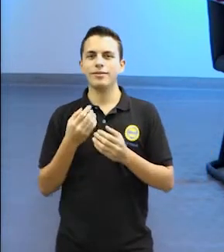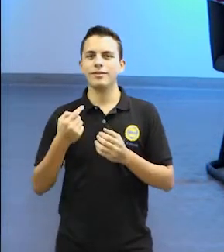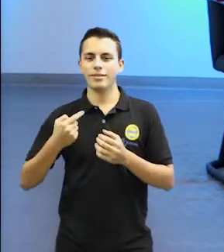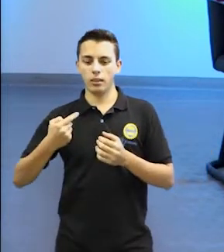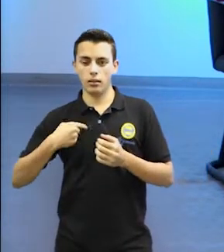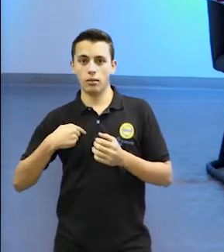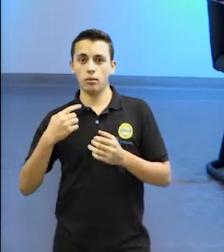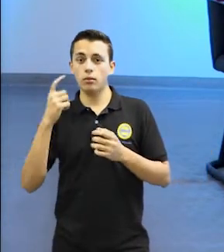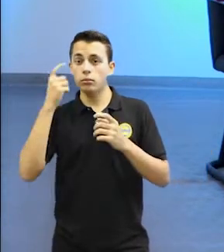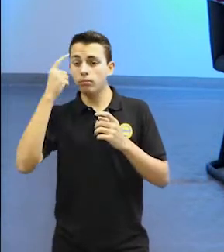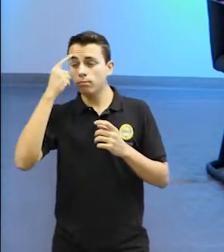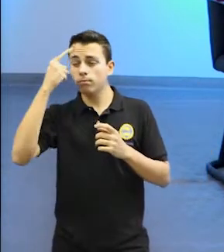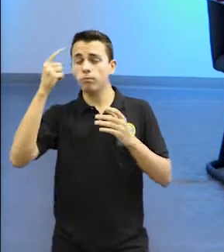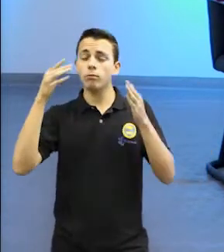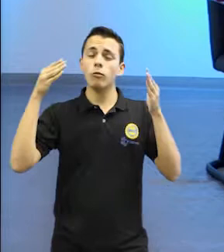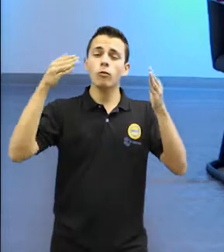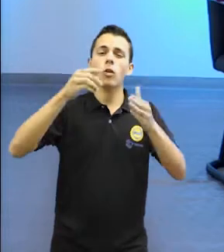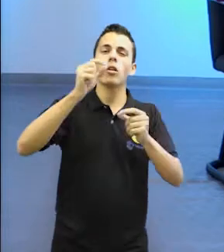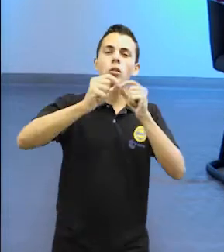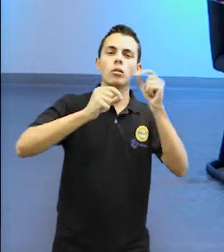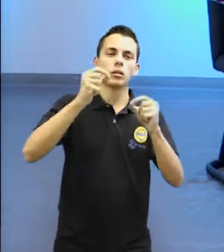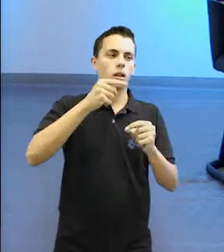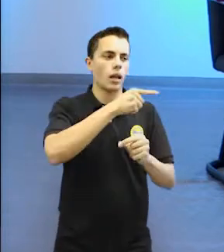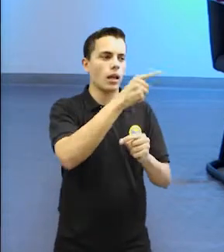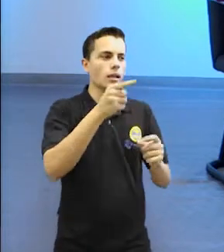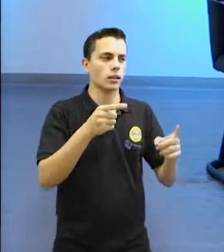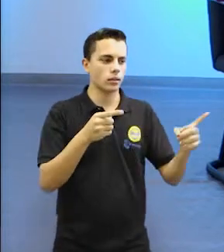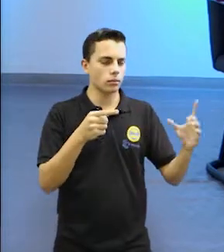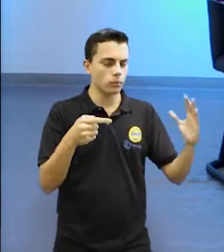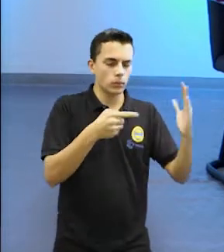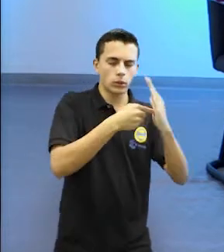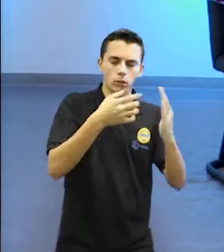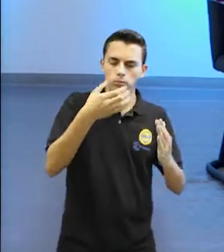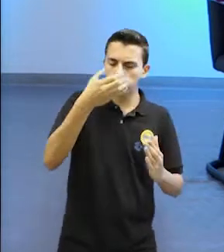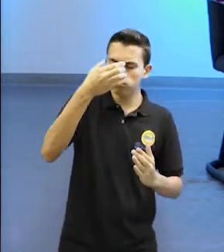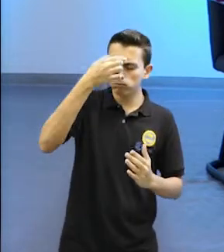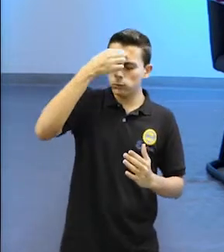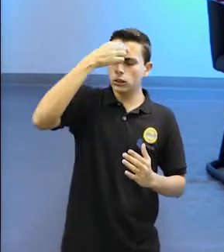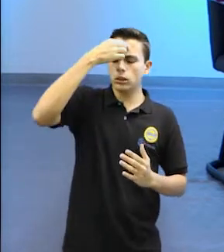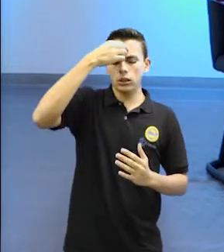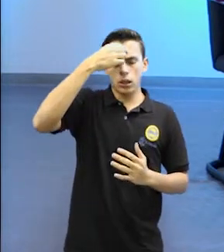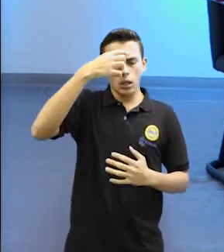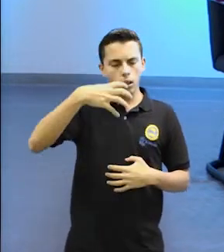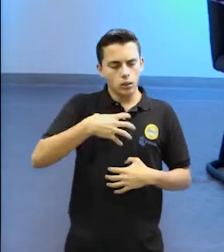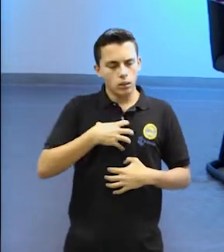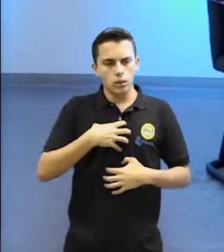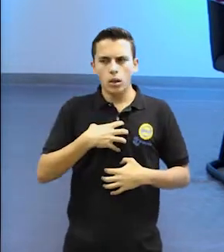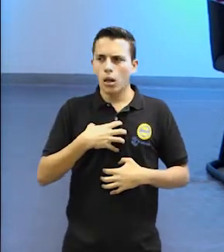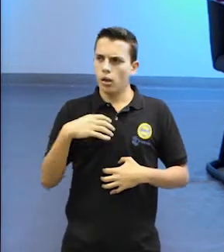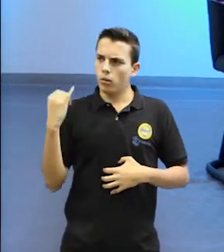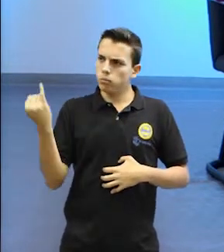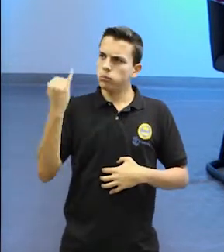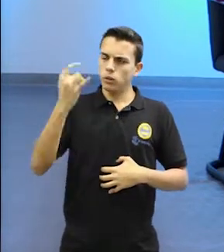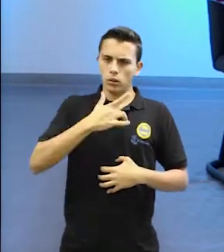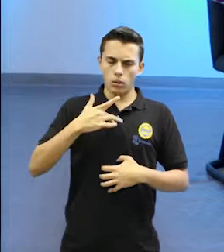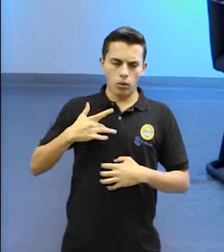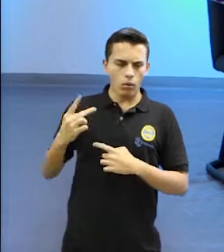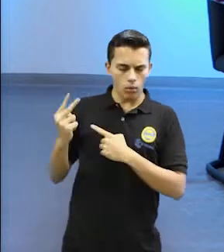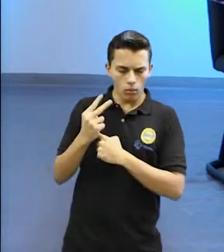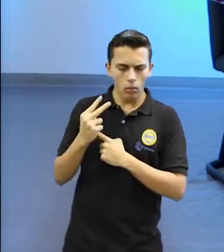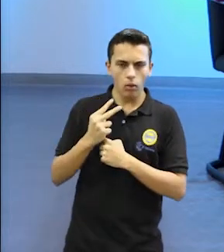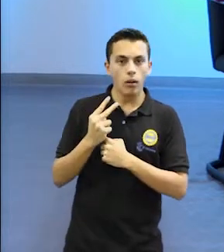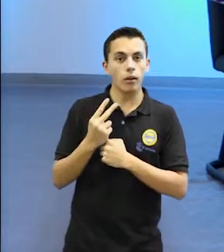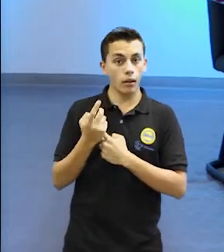conscientizar, sensibilizar para consciência, para conscientizar da importância de cuidar da saúde, né? De olhar para a